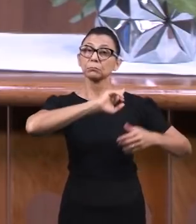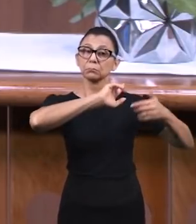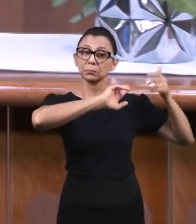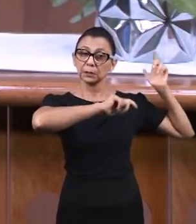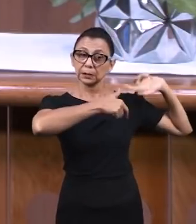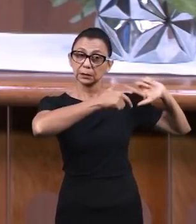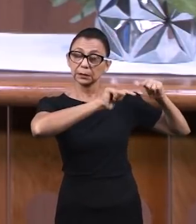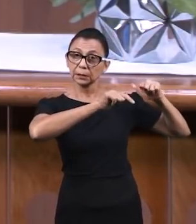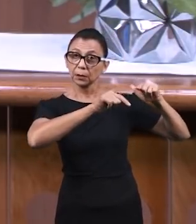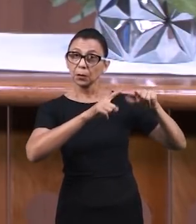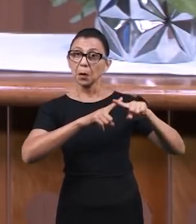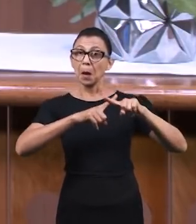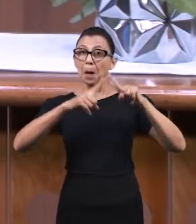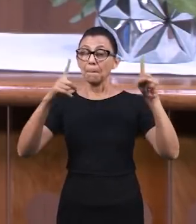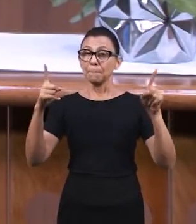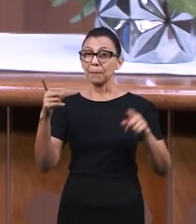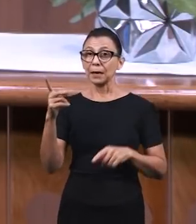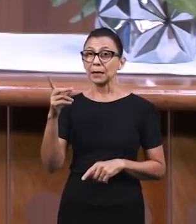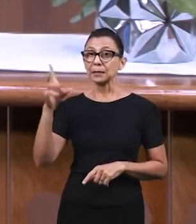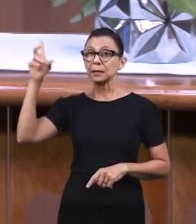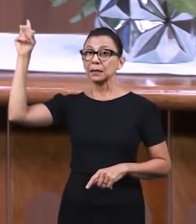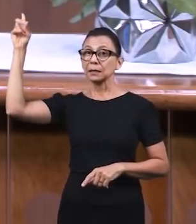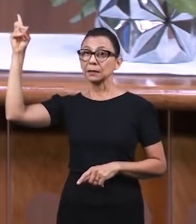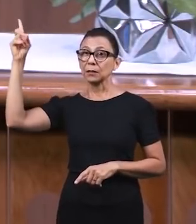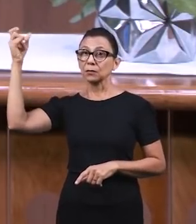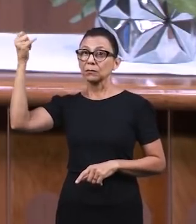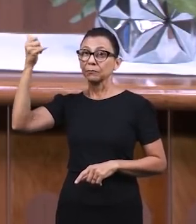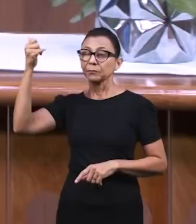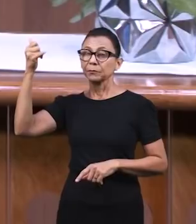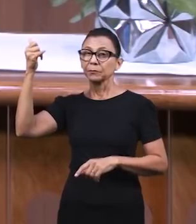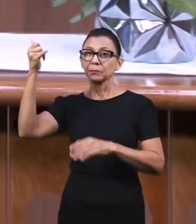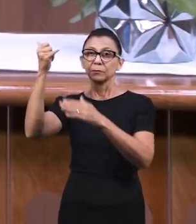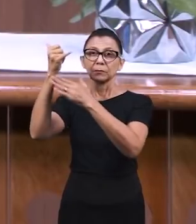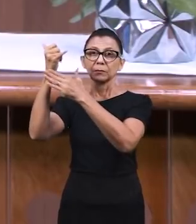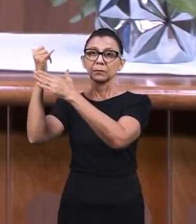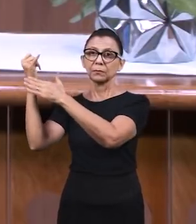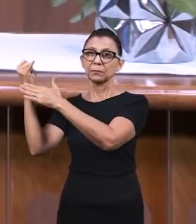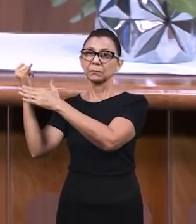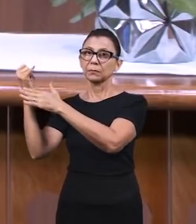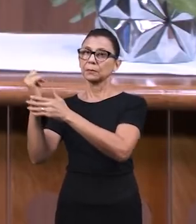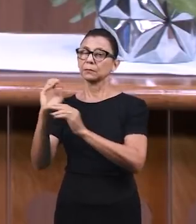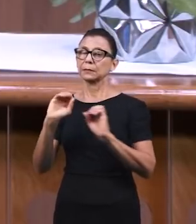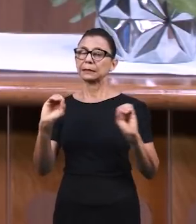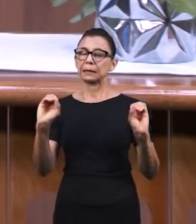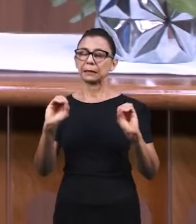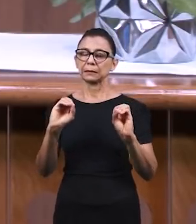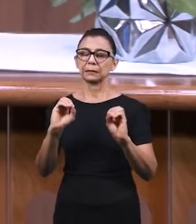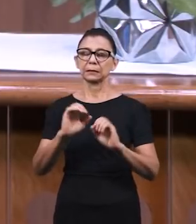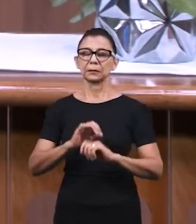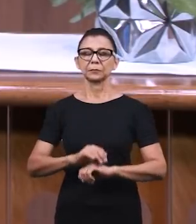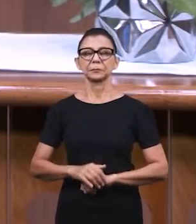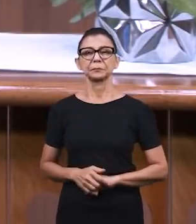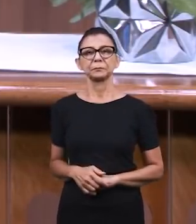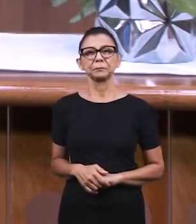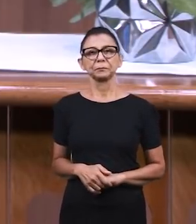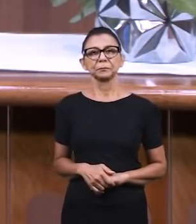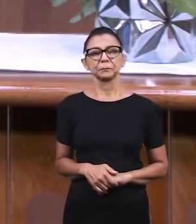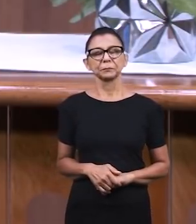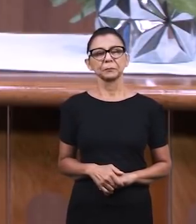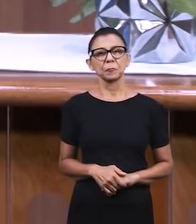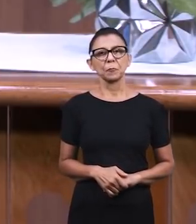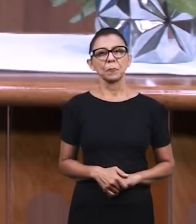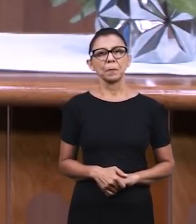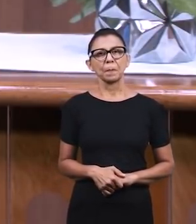sem que Deus se revelasse ao povo. Então Jesus se coloca e diz essa expressão